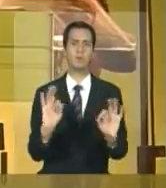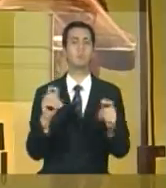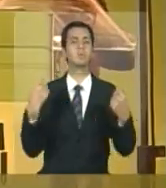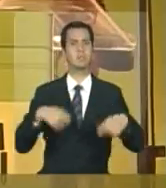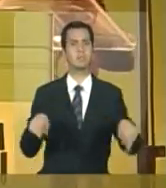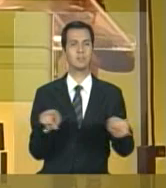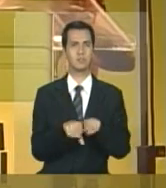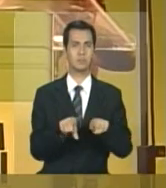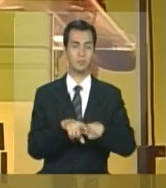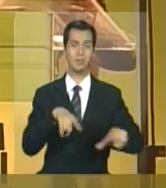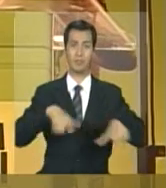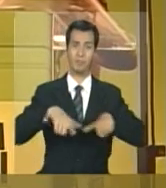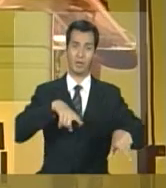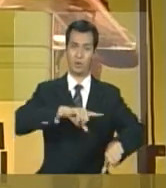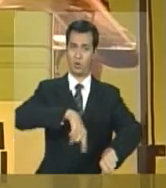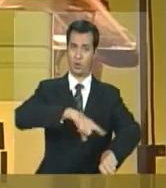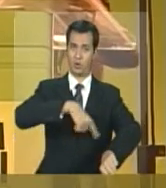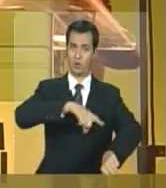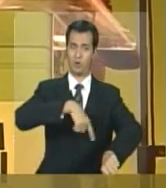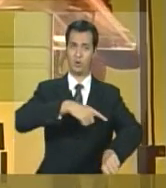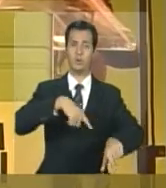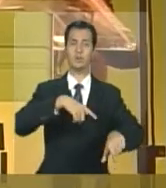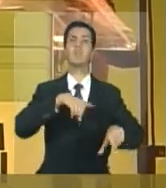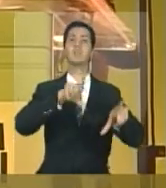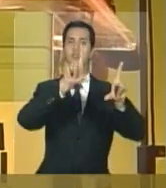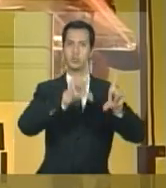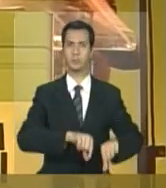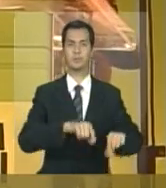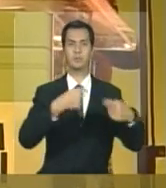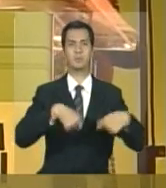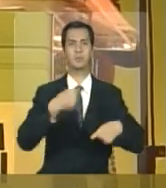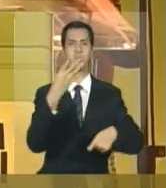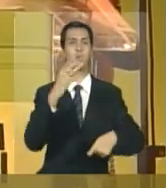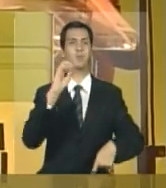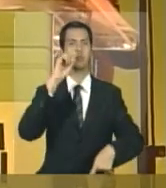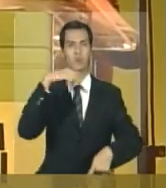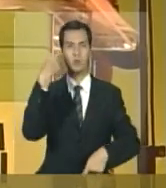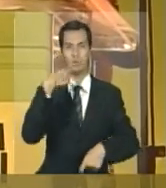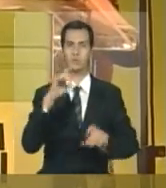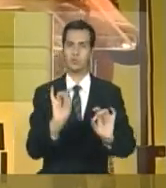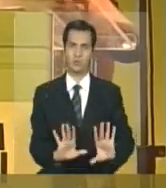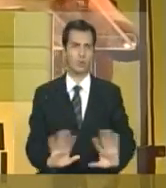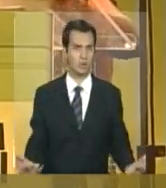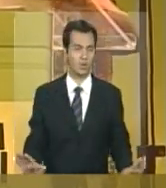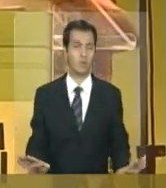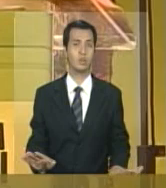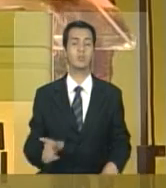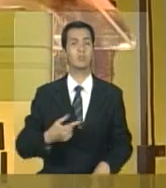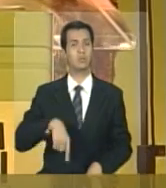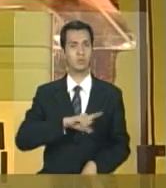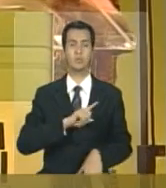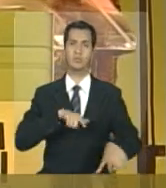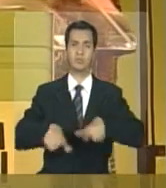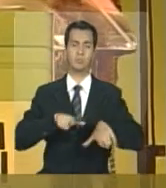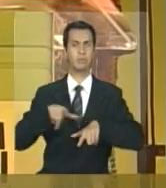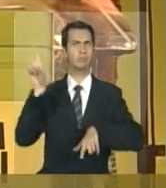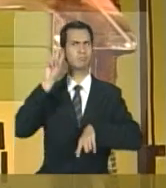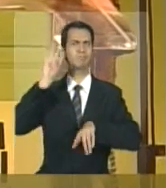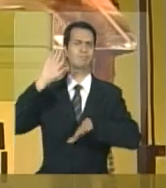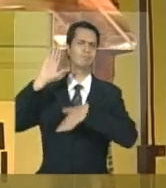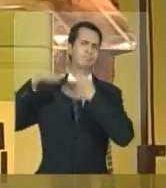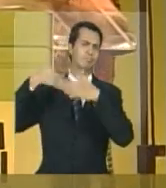jornada de trabalho para 40 horas, uma pauta histórica da classe trabalhadora.